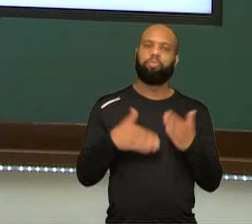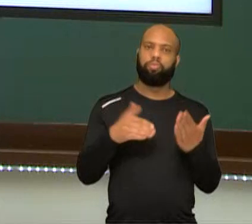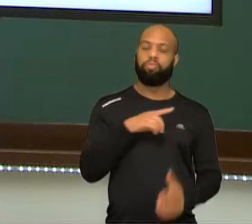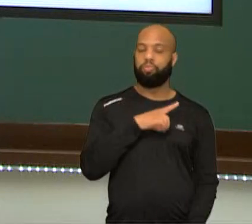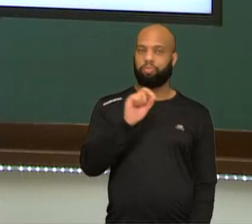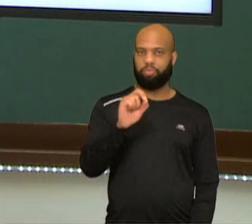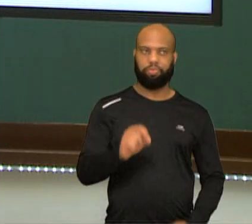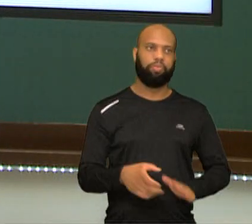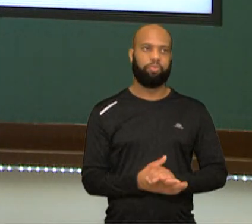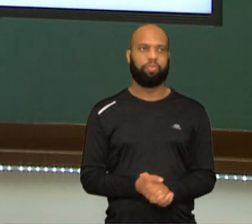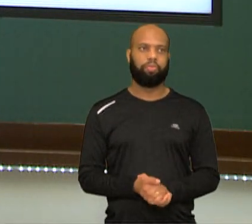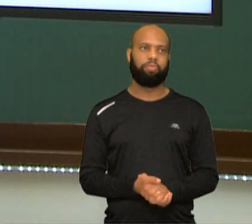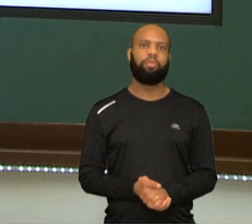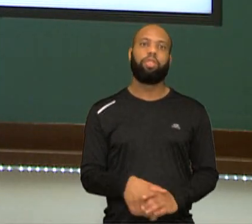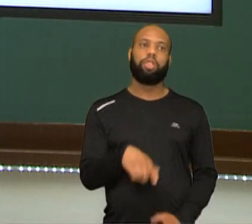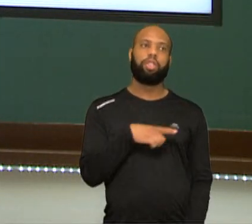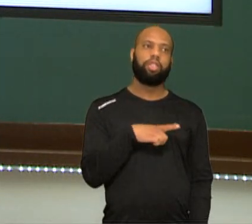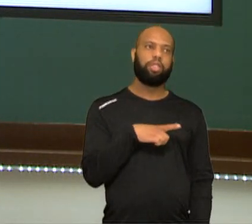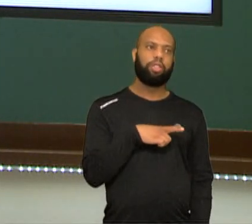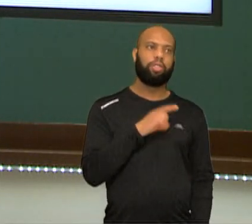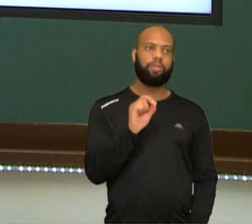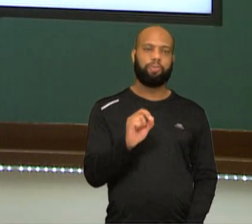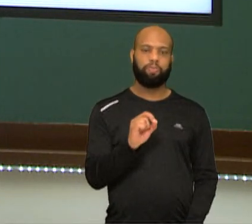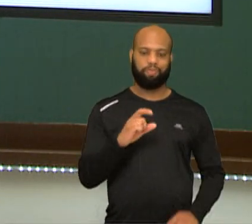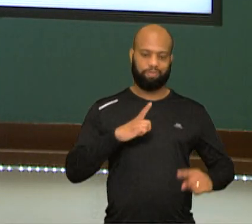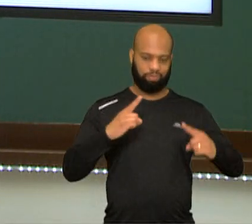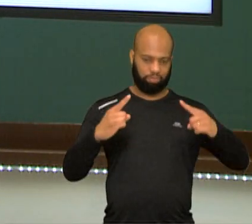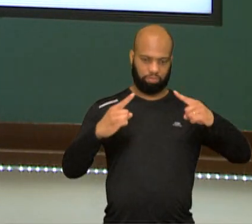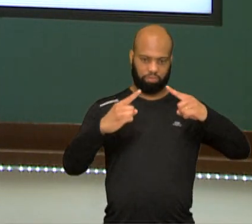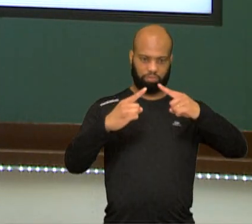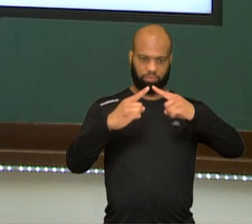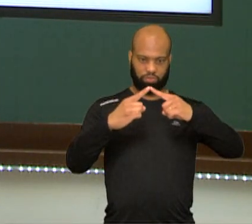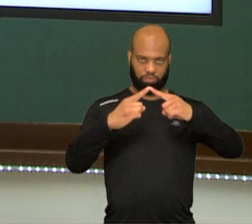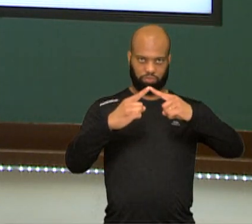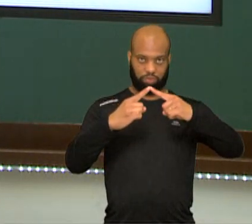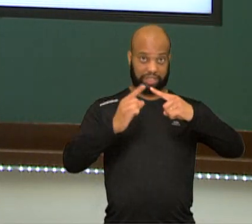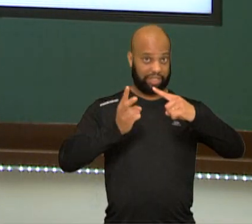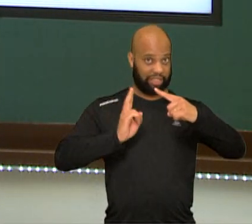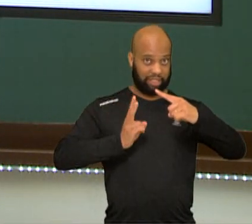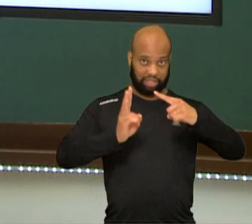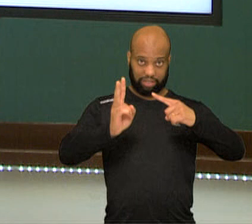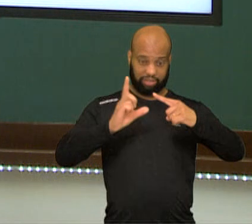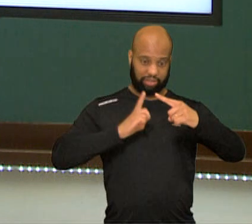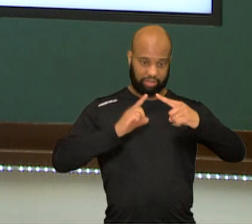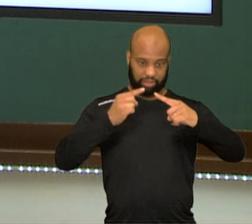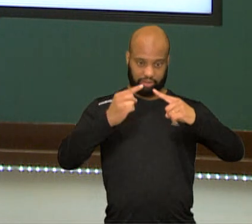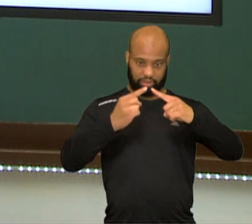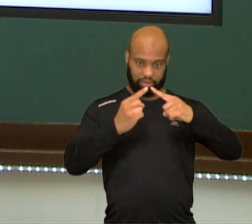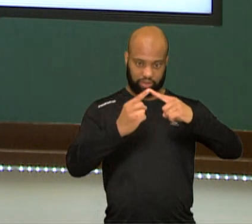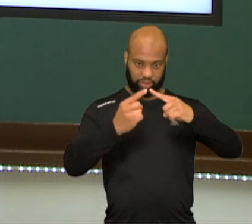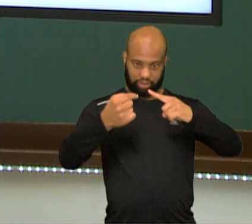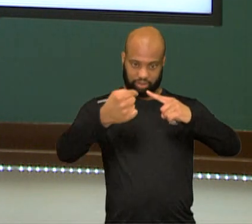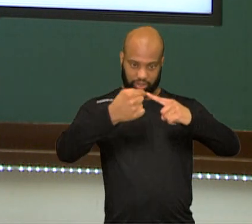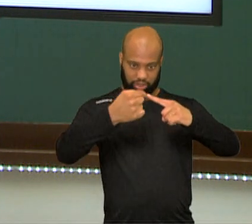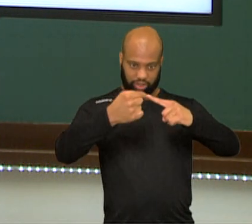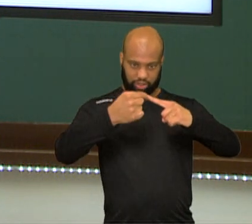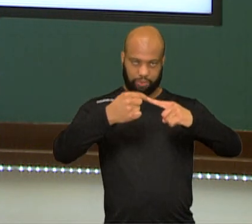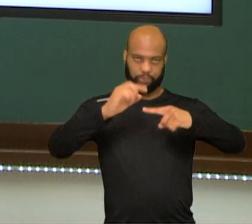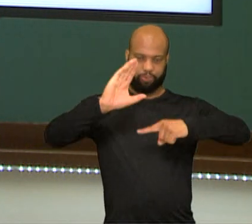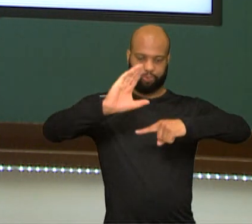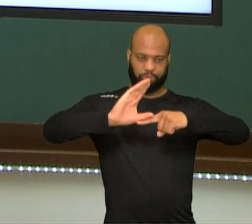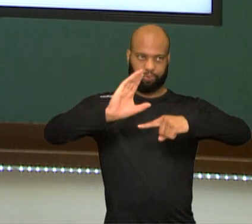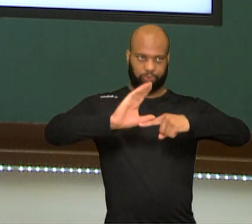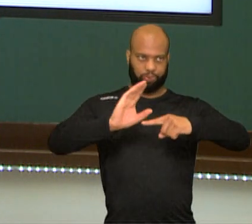temos aqui, cada vérticezinho, um carbono, tá? E a extremidade aqui,